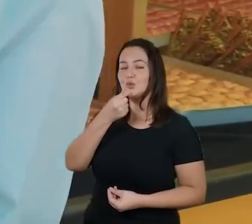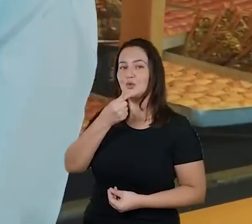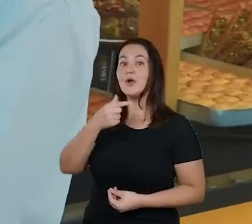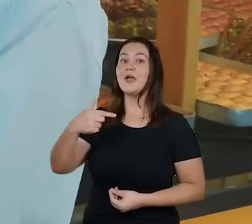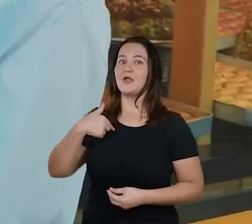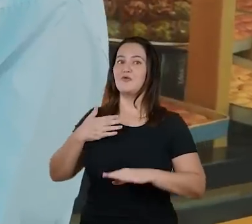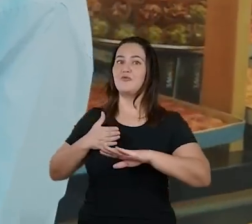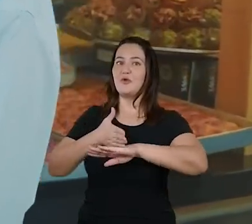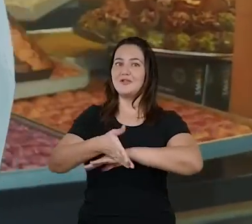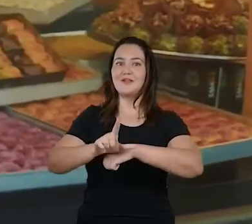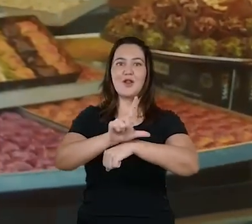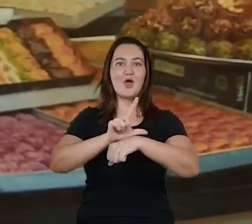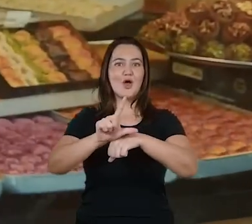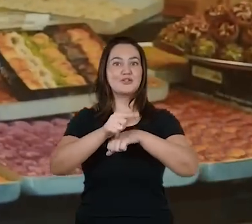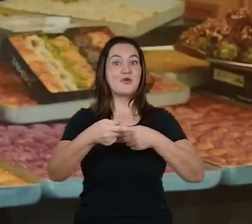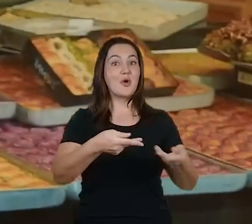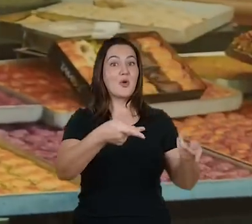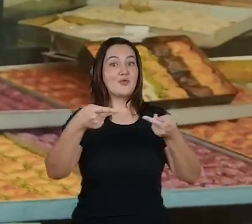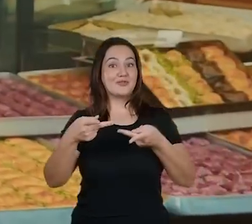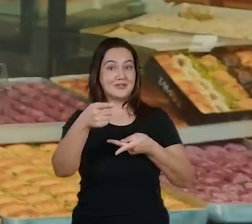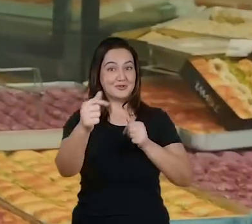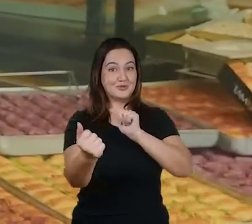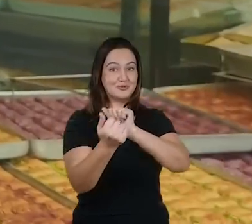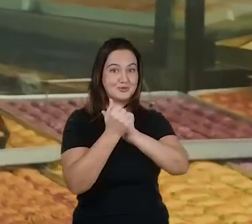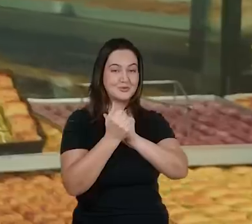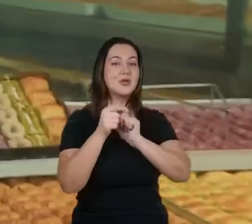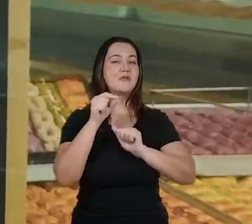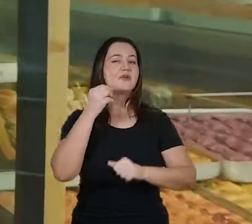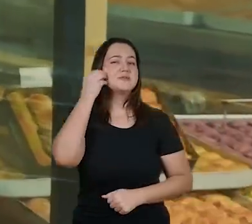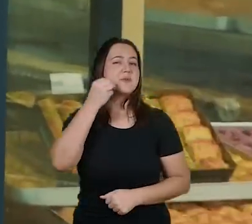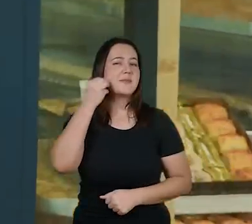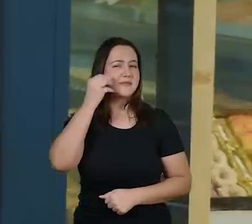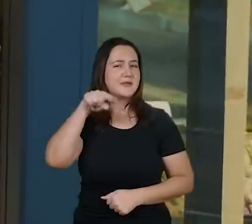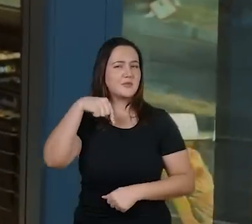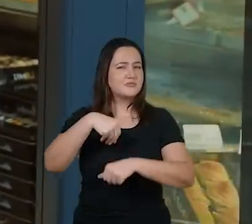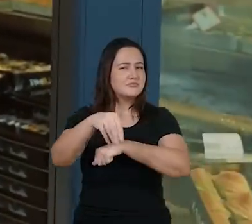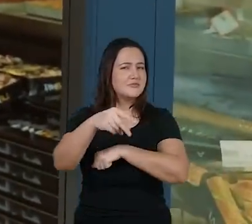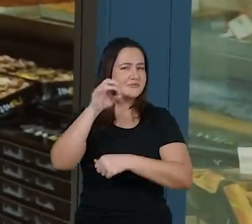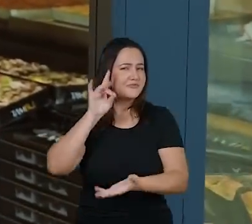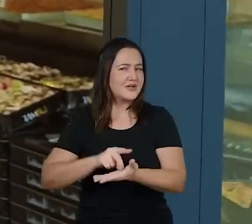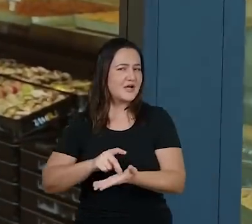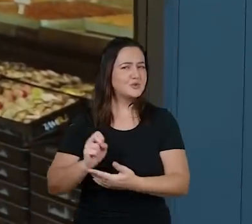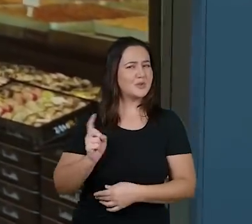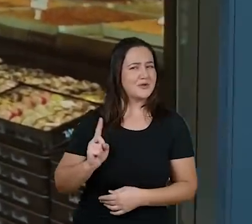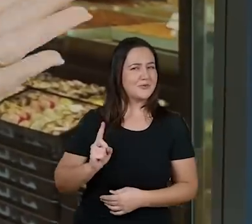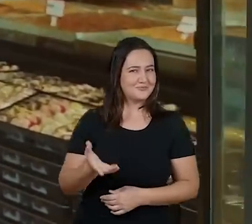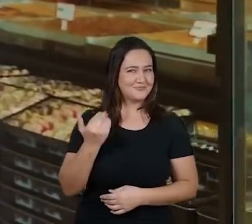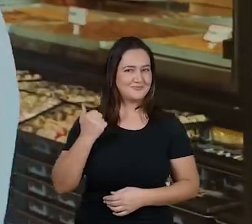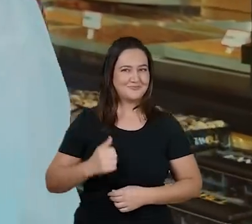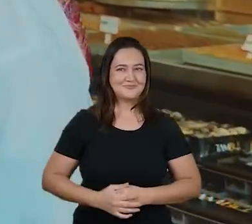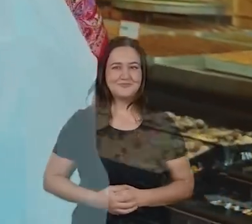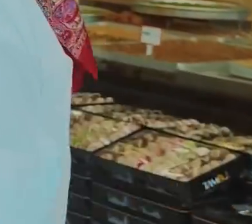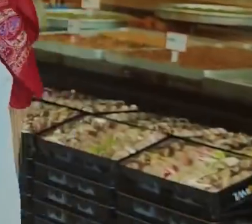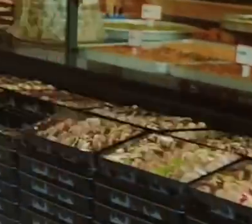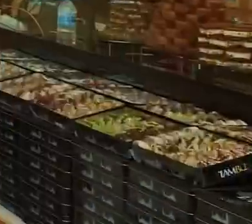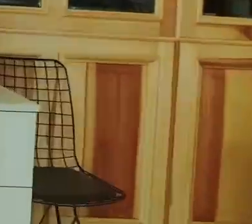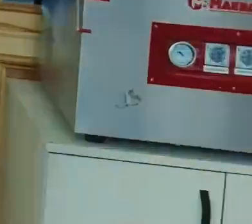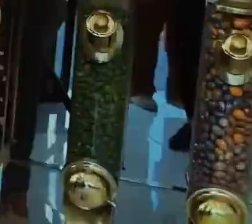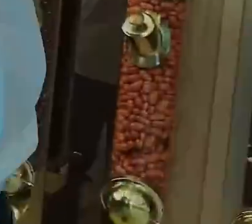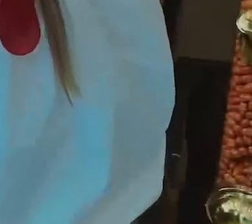E eu vou entrar nessa loja aqui e quero te convidar porque eu vou provar para te contar se é realmente tudo isso que dizem. Vamos